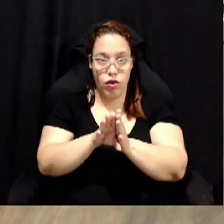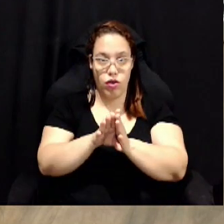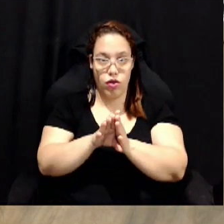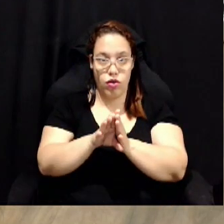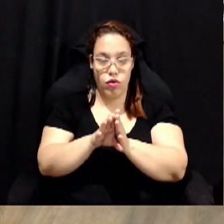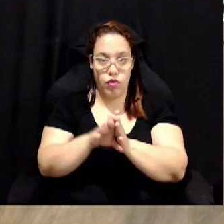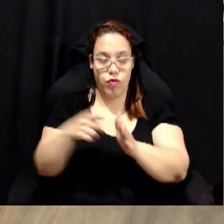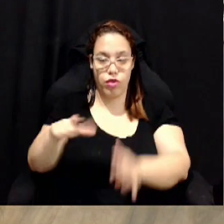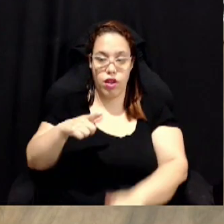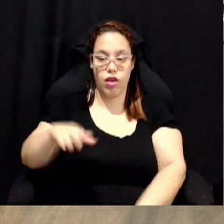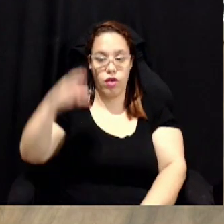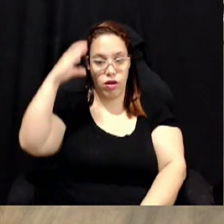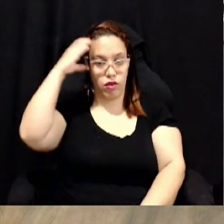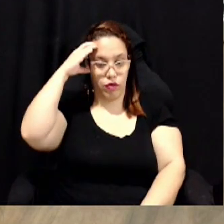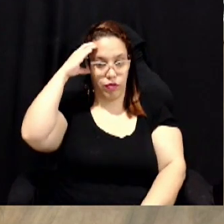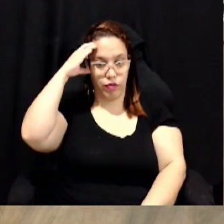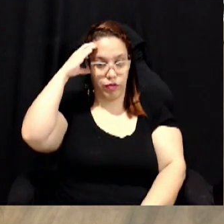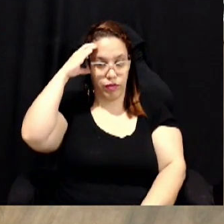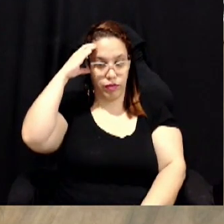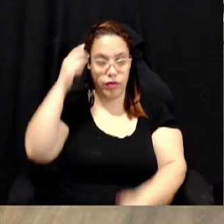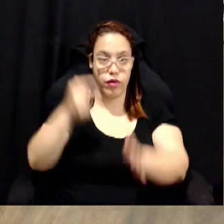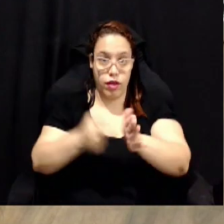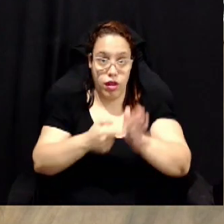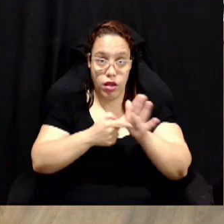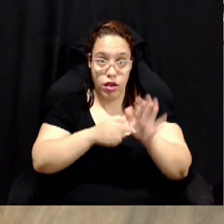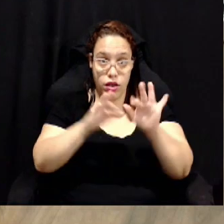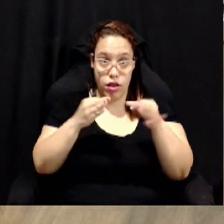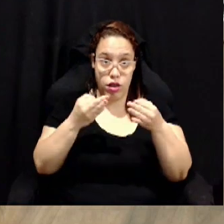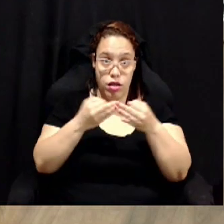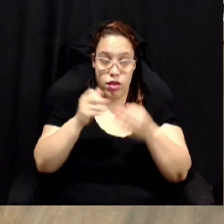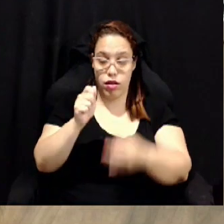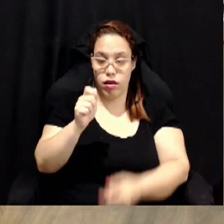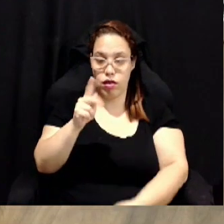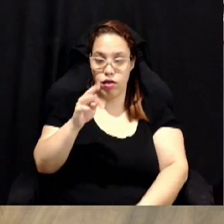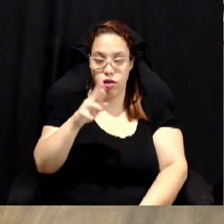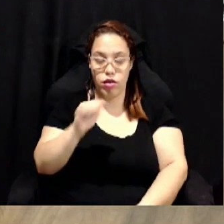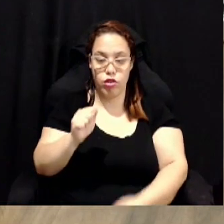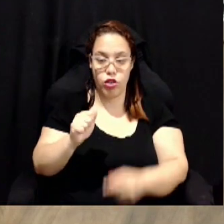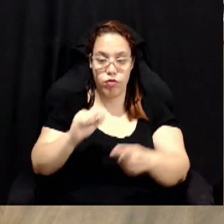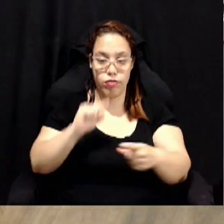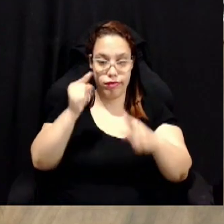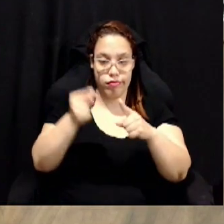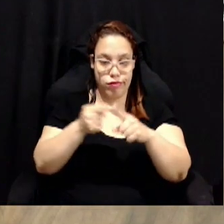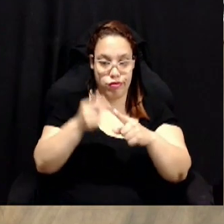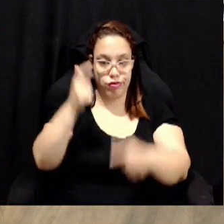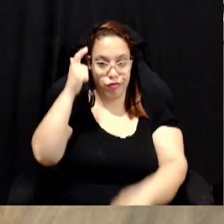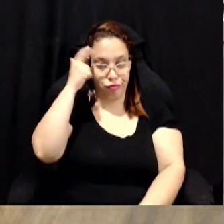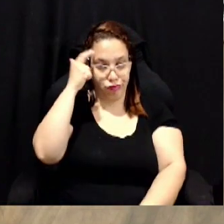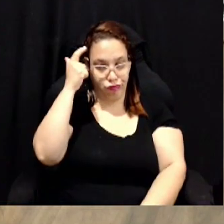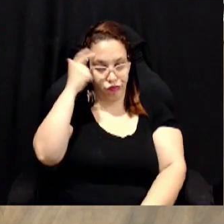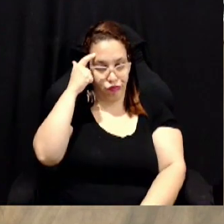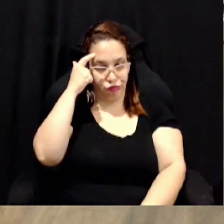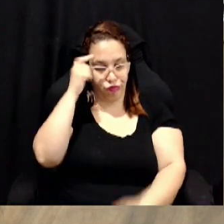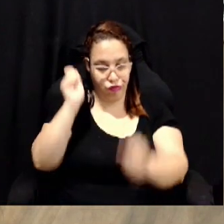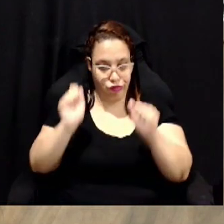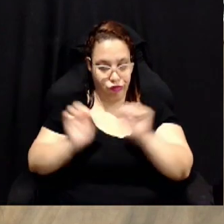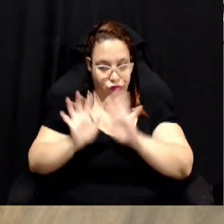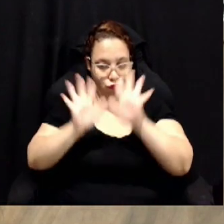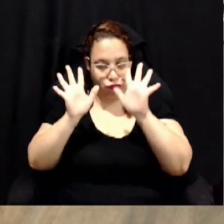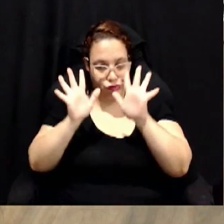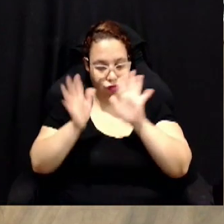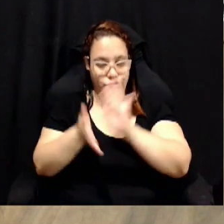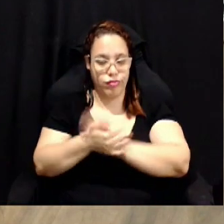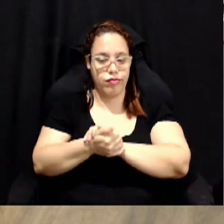do Taquaral, para mostrar aí as famílias atípicas em prol dessa conscientização e visibilidade da causa